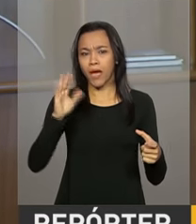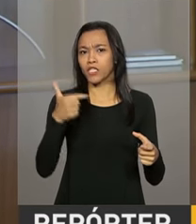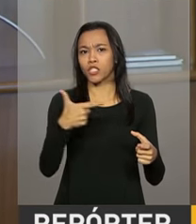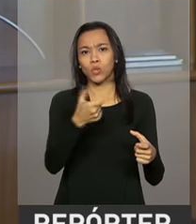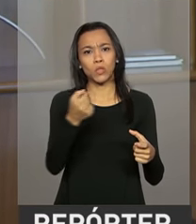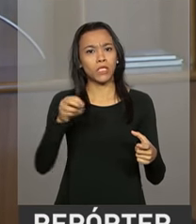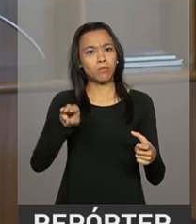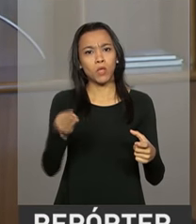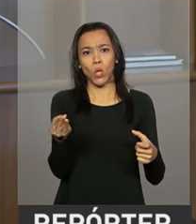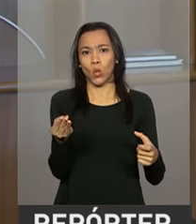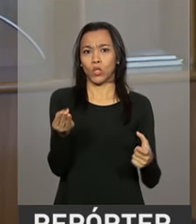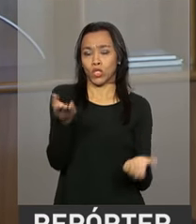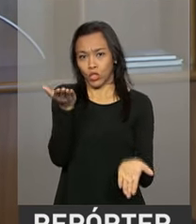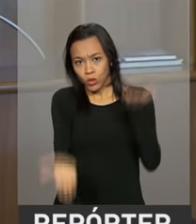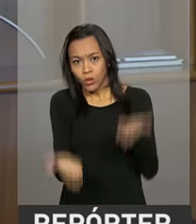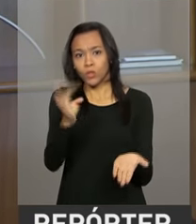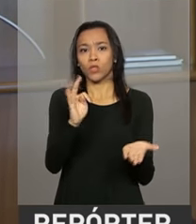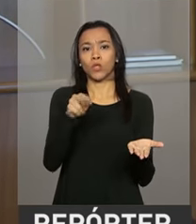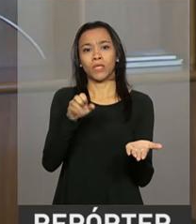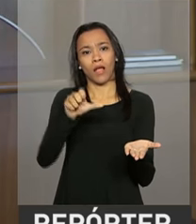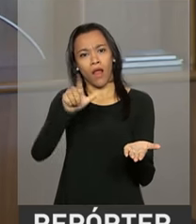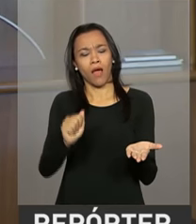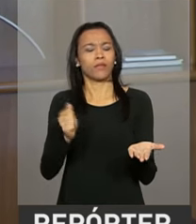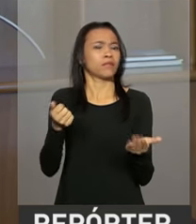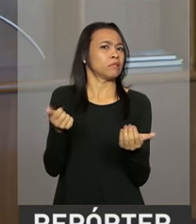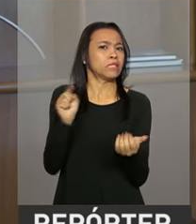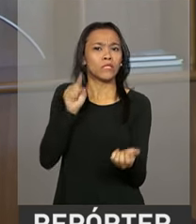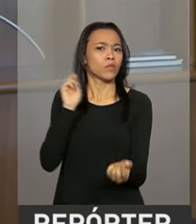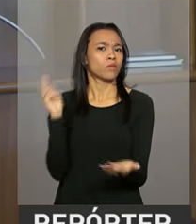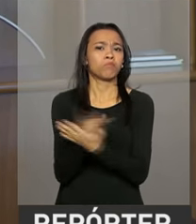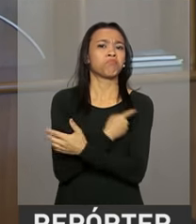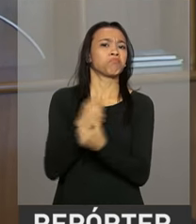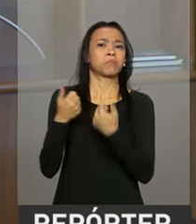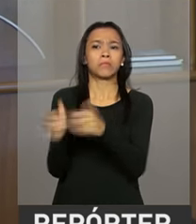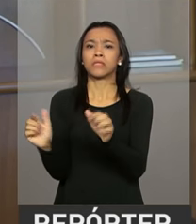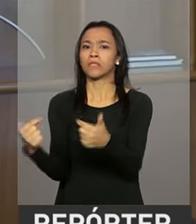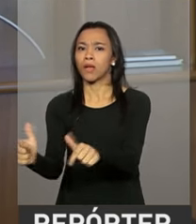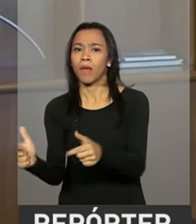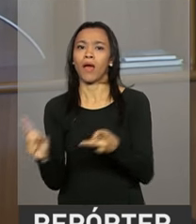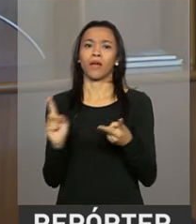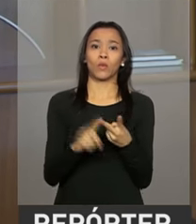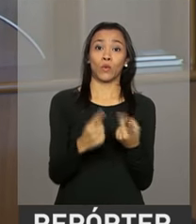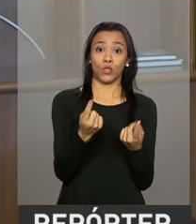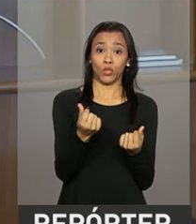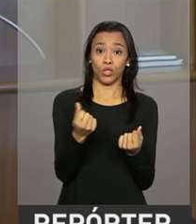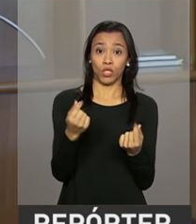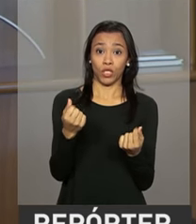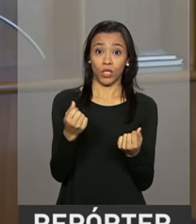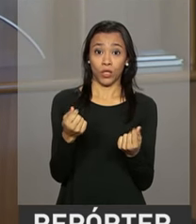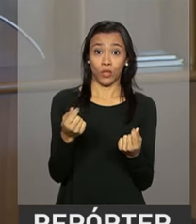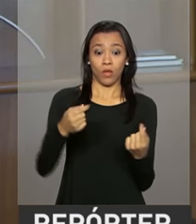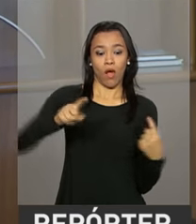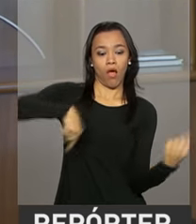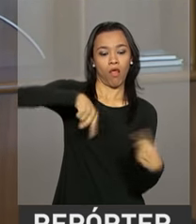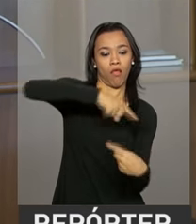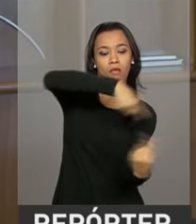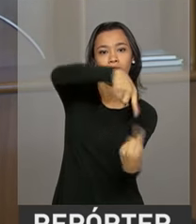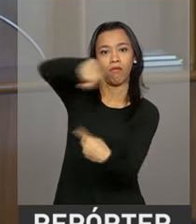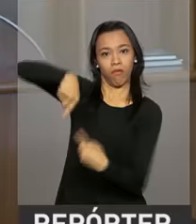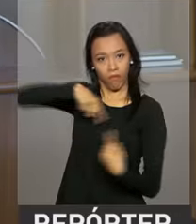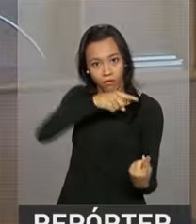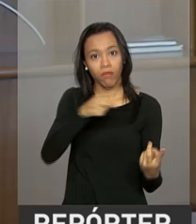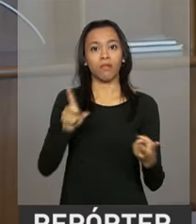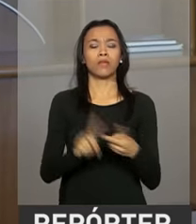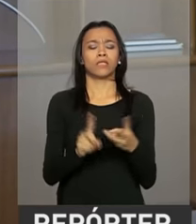milhões de toneladas. Quer dizer, gerou emprego, gerou renda, movimentou toda a economia através da indústria de